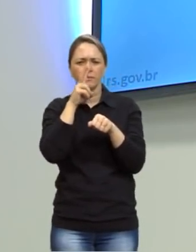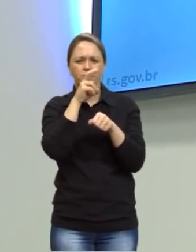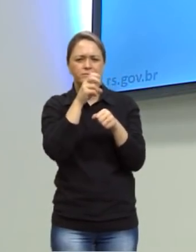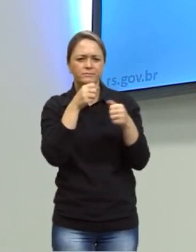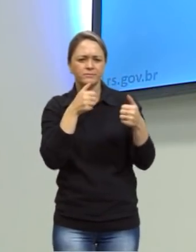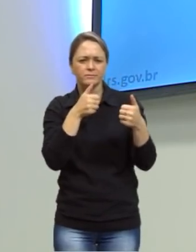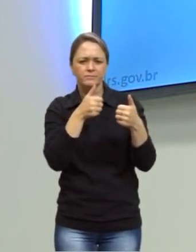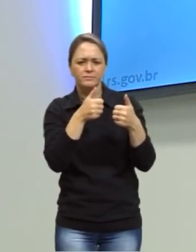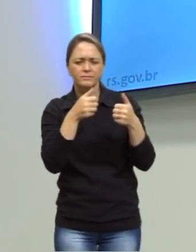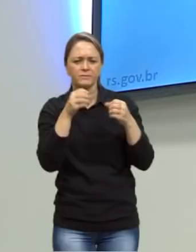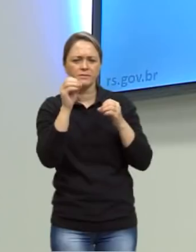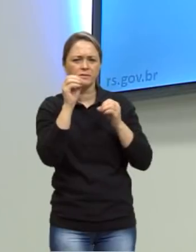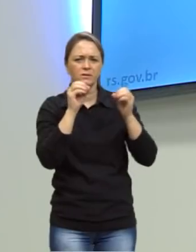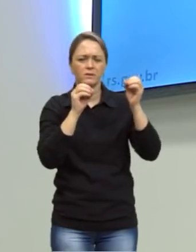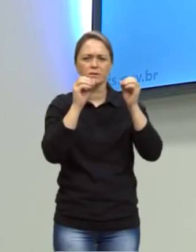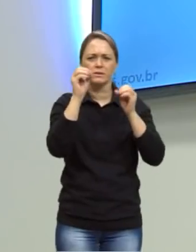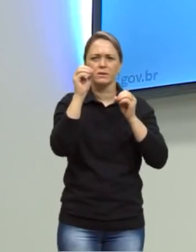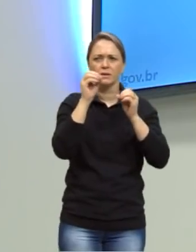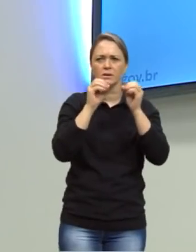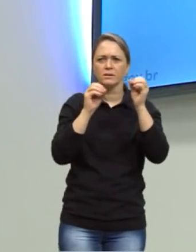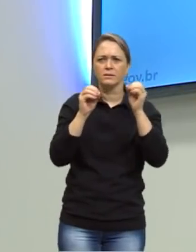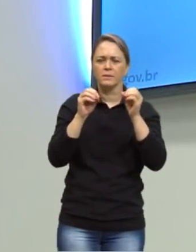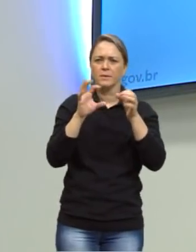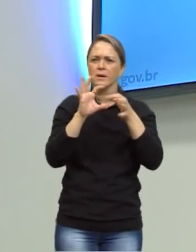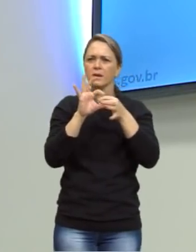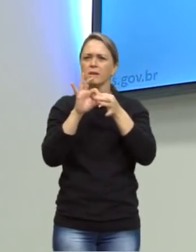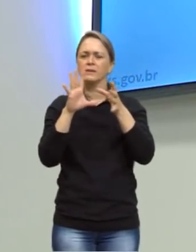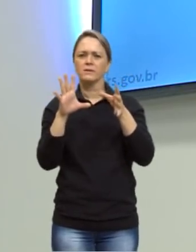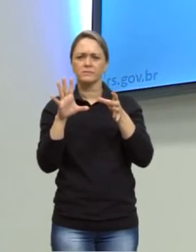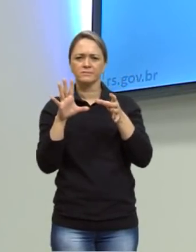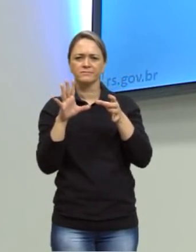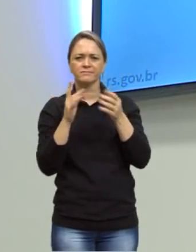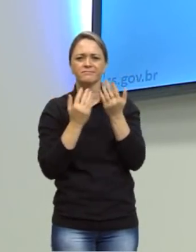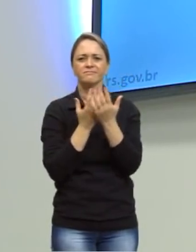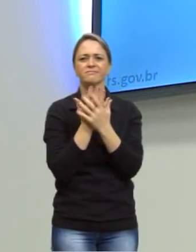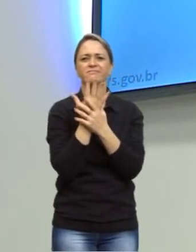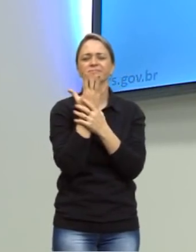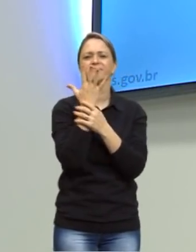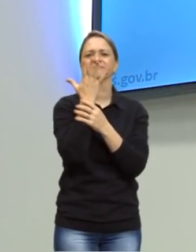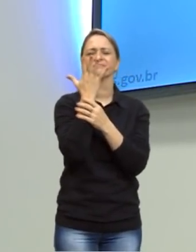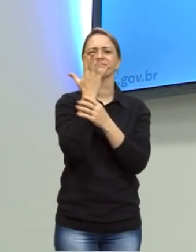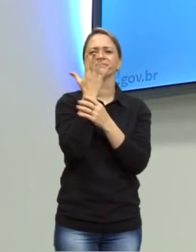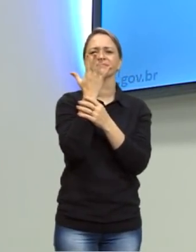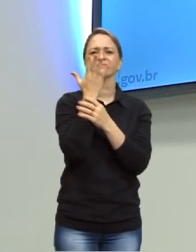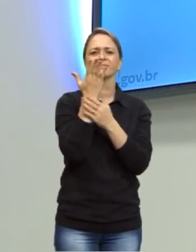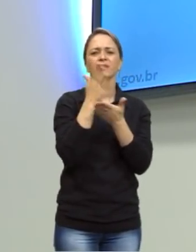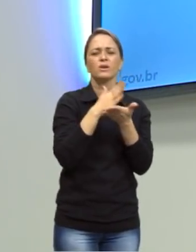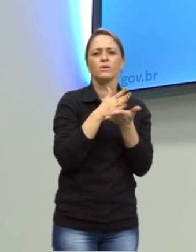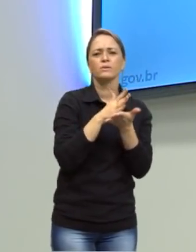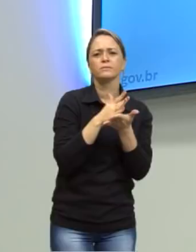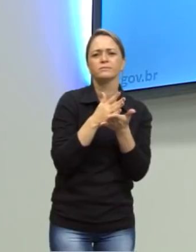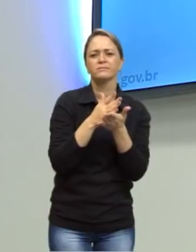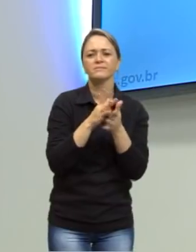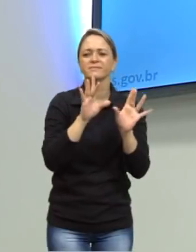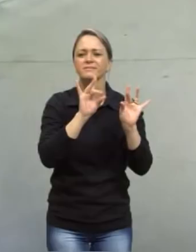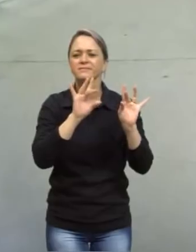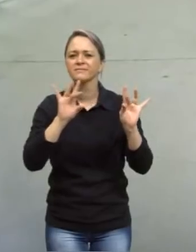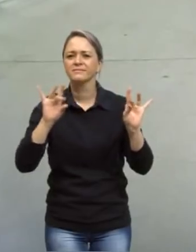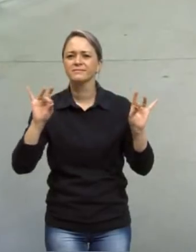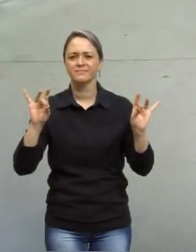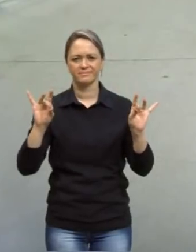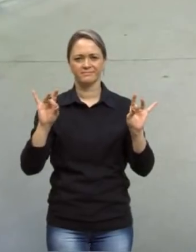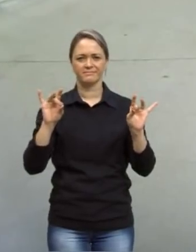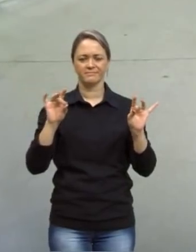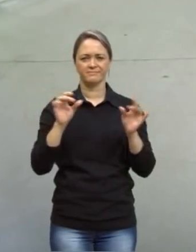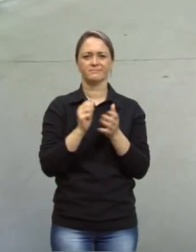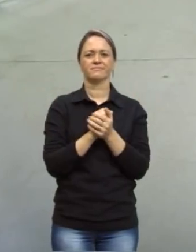de atração ela vai estar numa forma mais livre no estado gasoso ou na intermediária ainda no estado líquido tranquilo